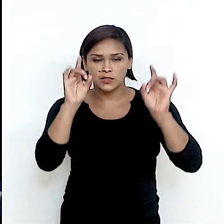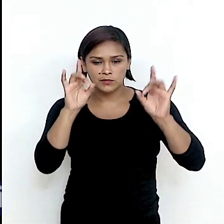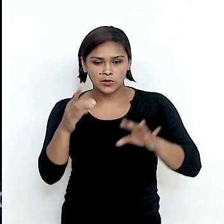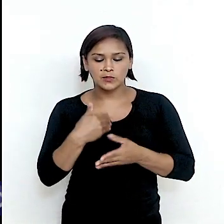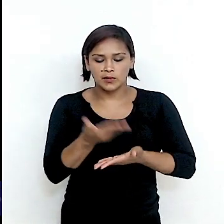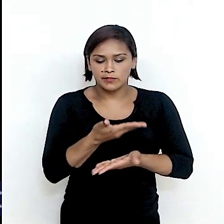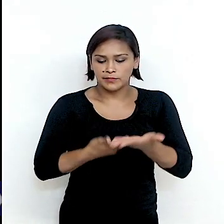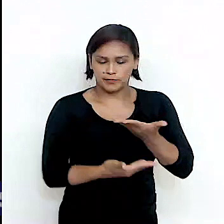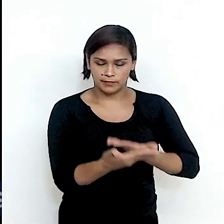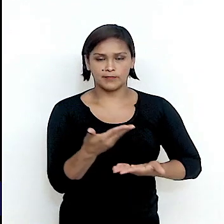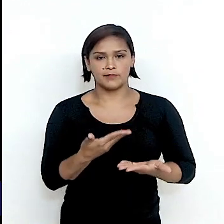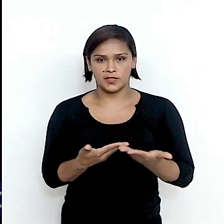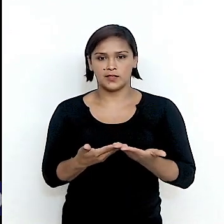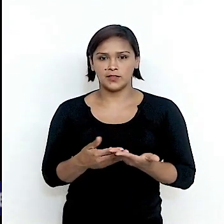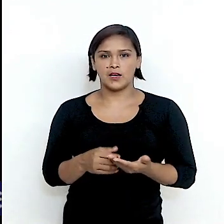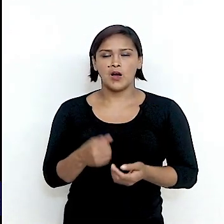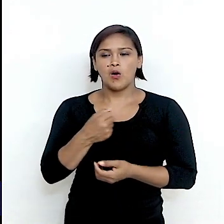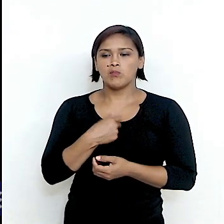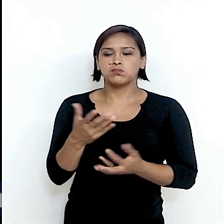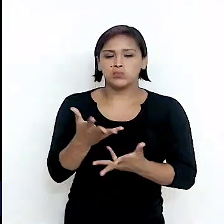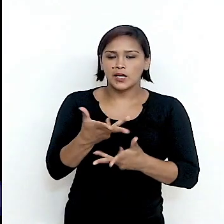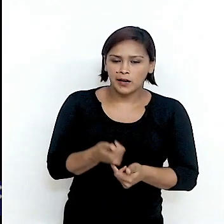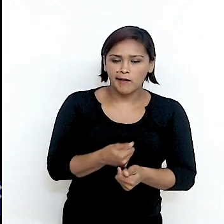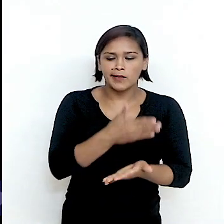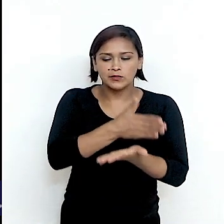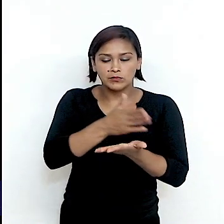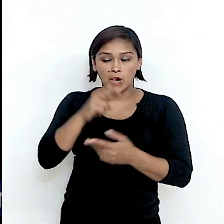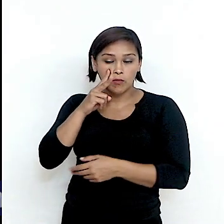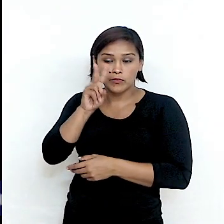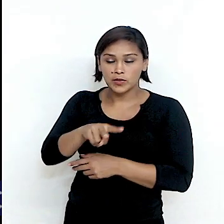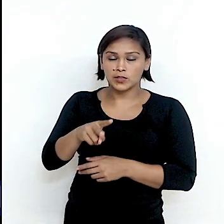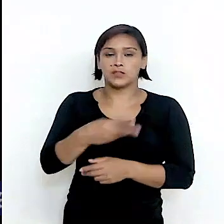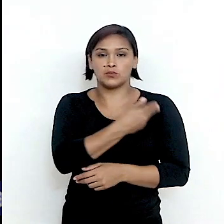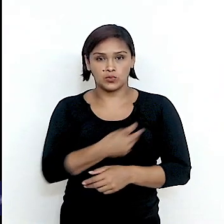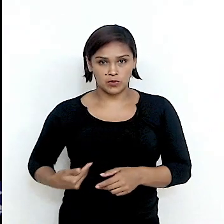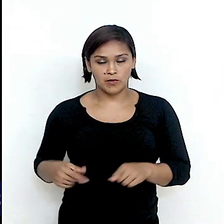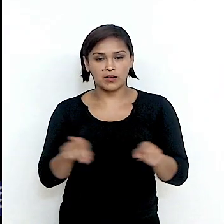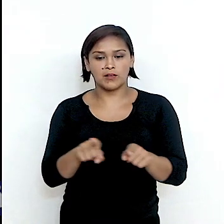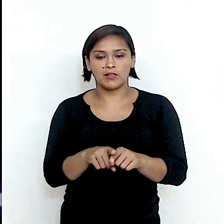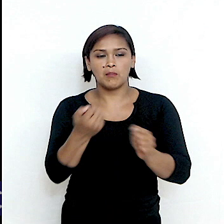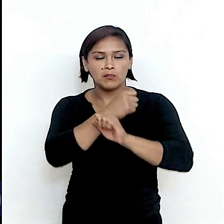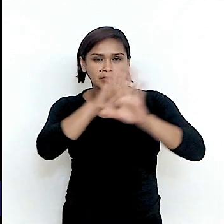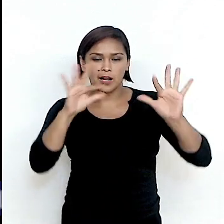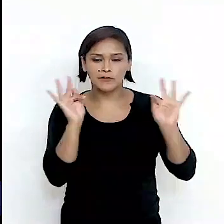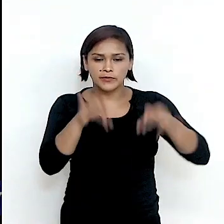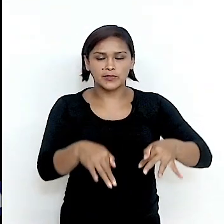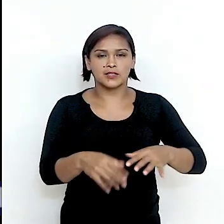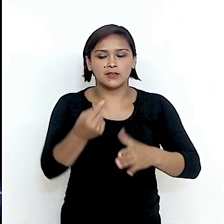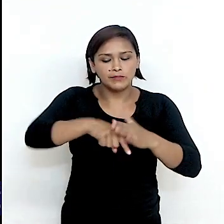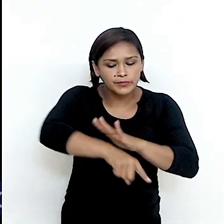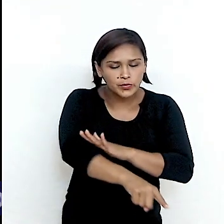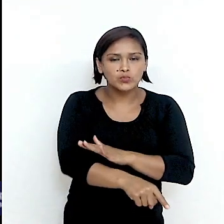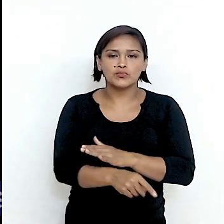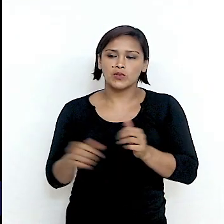pessoas da relação ao a grande afinidade de visão e dentro dos governos e há também uma clara sinalização de aprofundar a